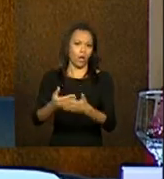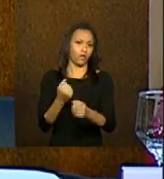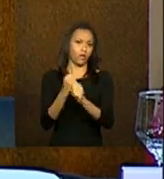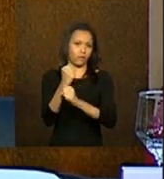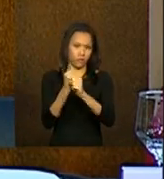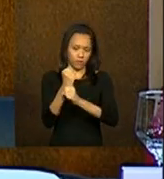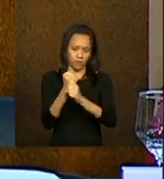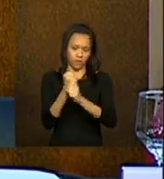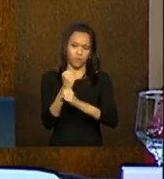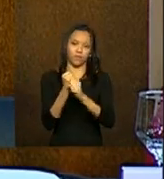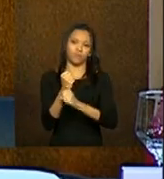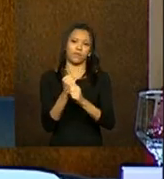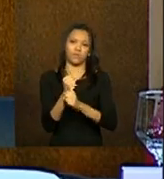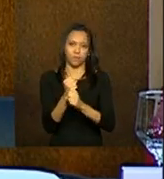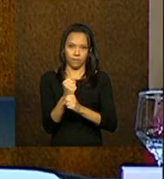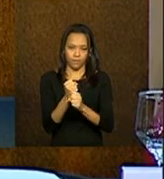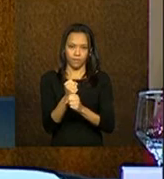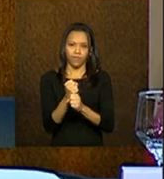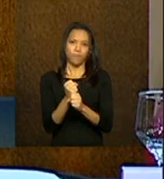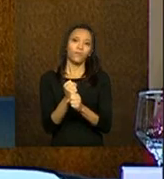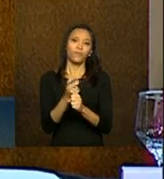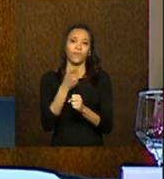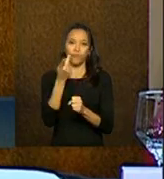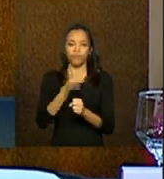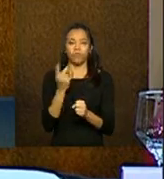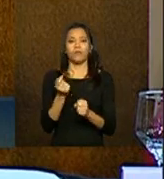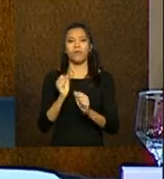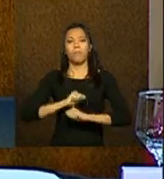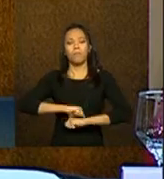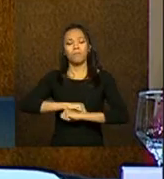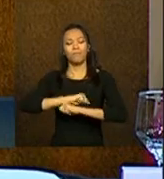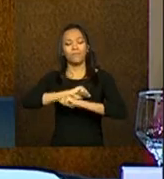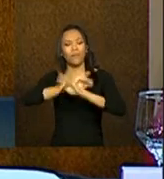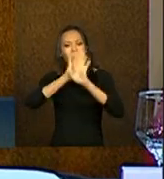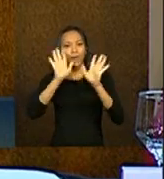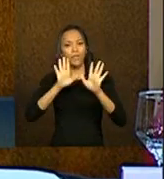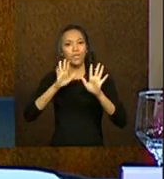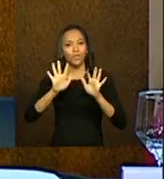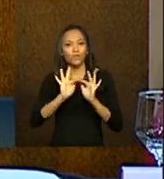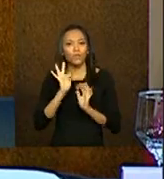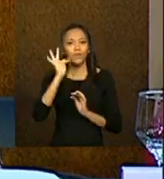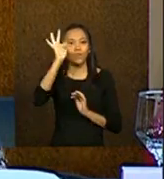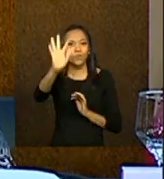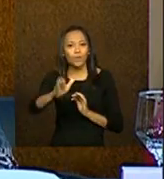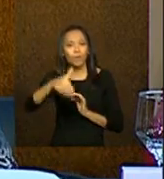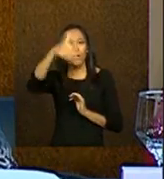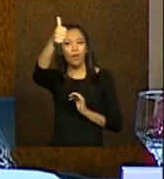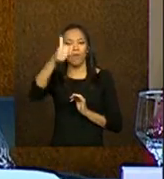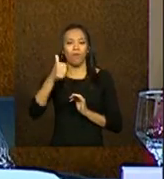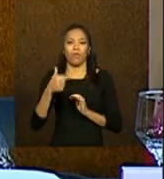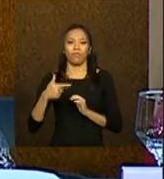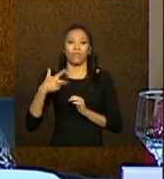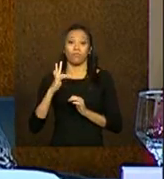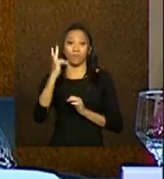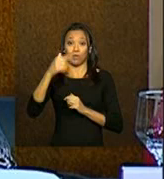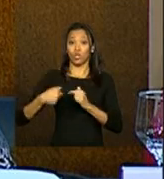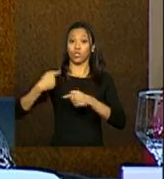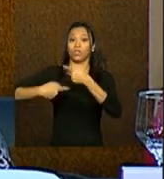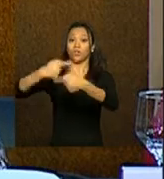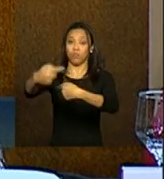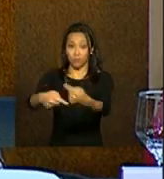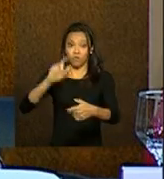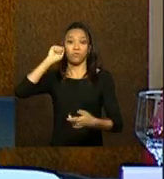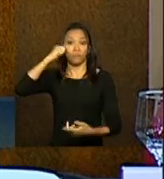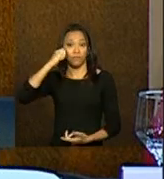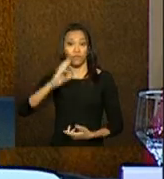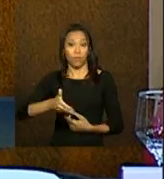eh recoloca perspectivas muito melhores paraas paraas nossas futuras gerações. Eh,